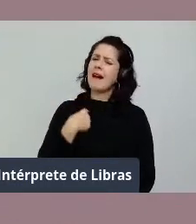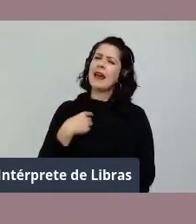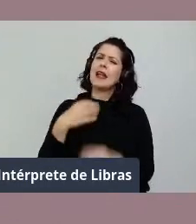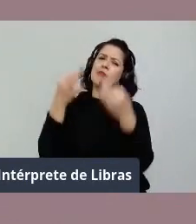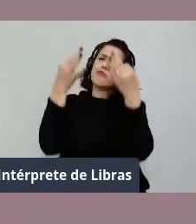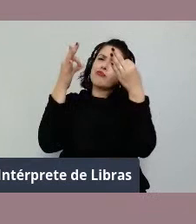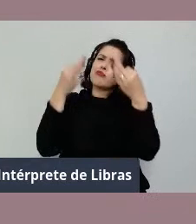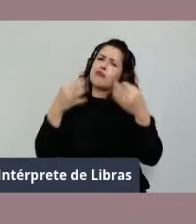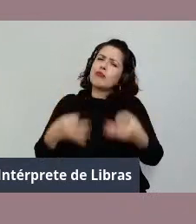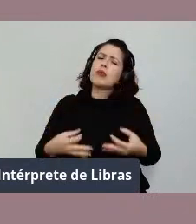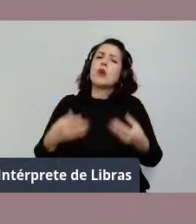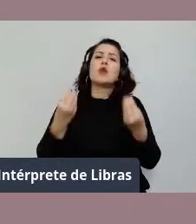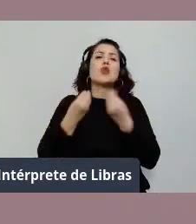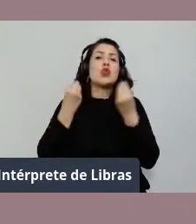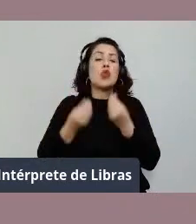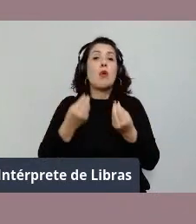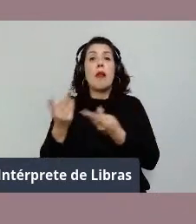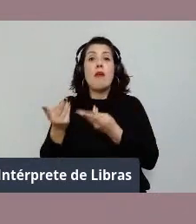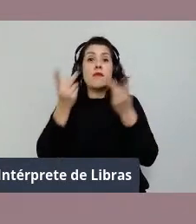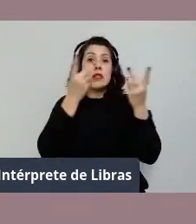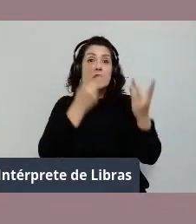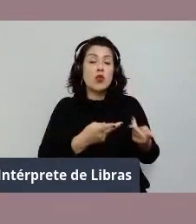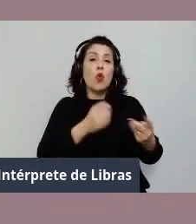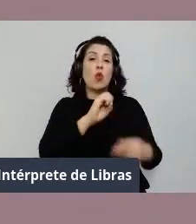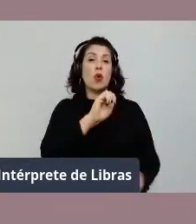da sua visita aos arquivos no IMS do Rio.